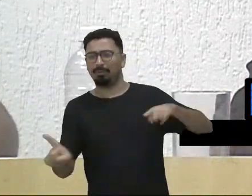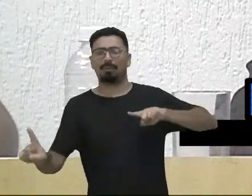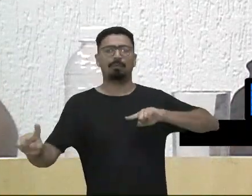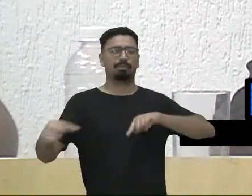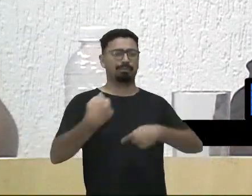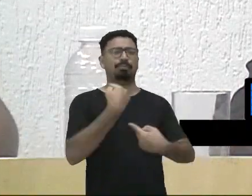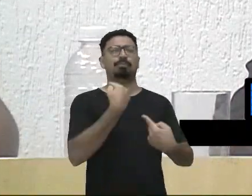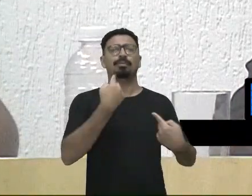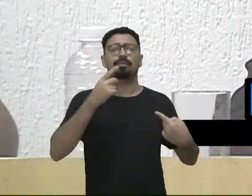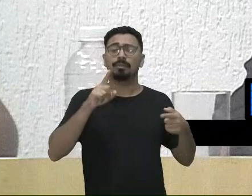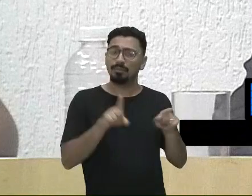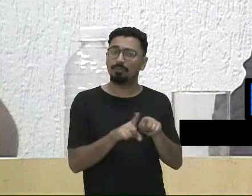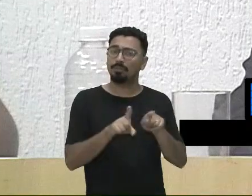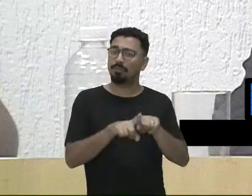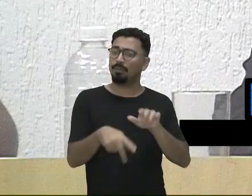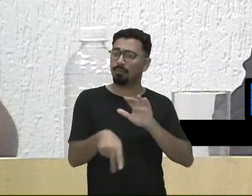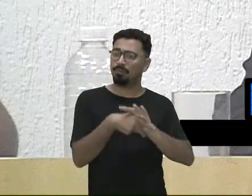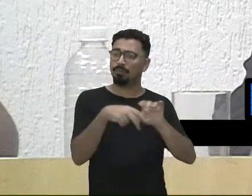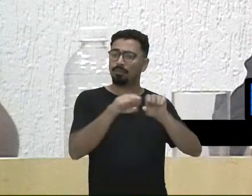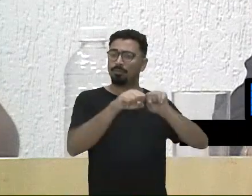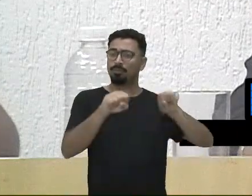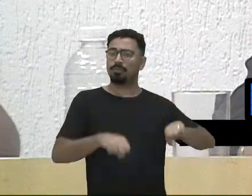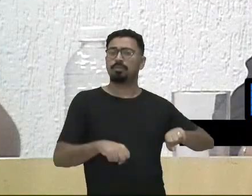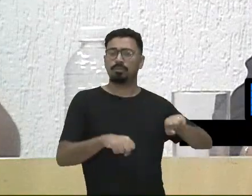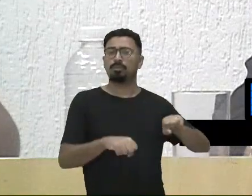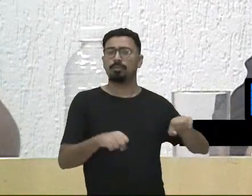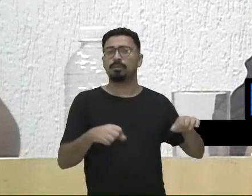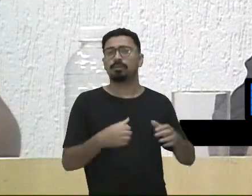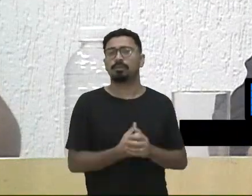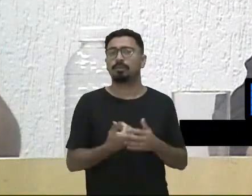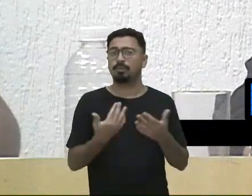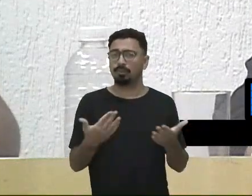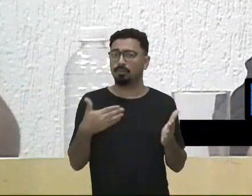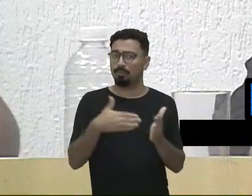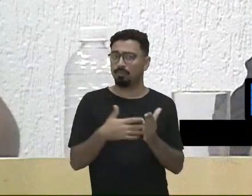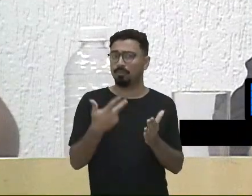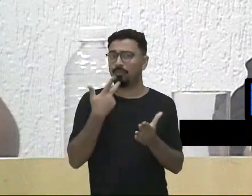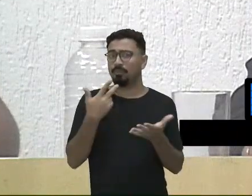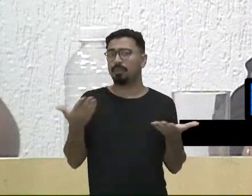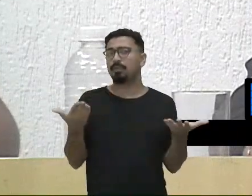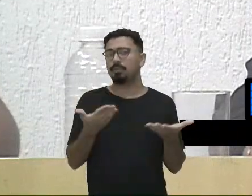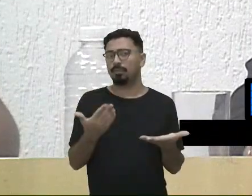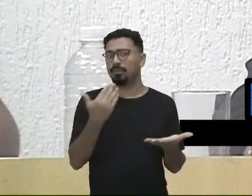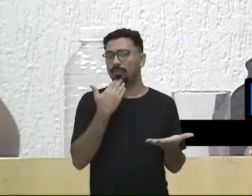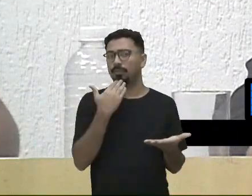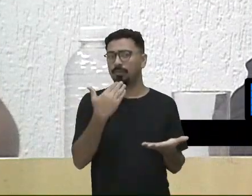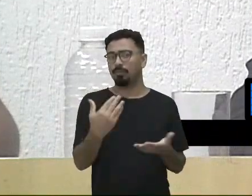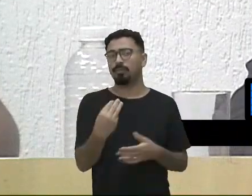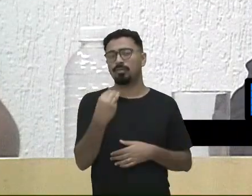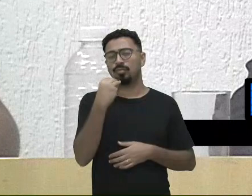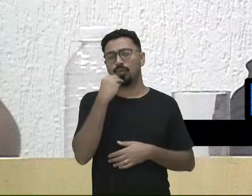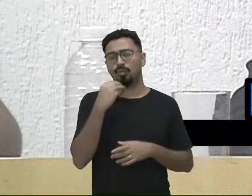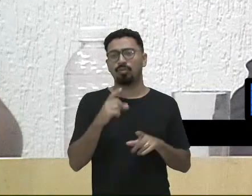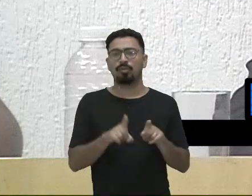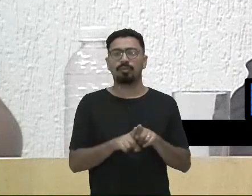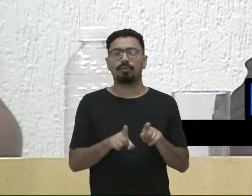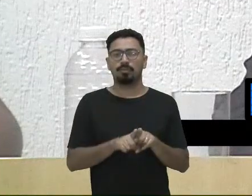do aparelhamento. Então, minha última fala aqui com vocês é o pedido de oportunidade.